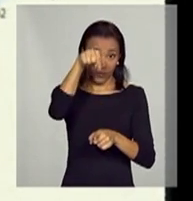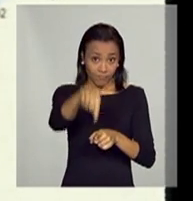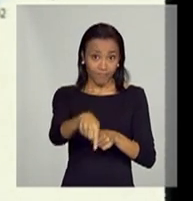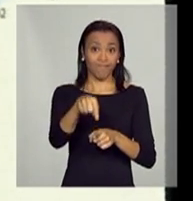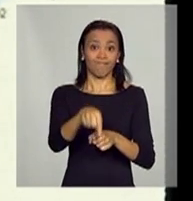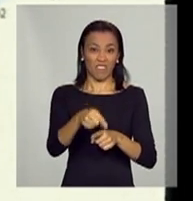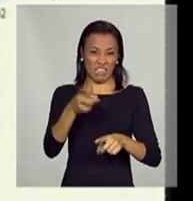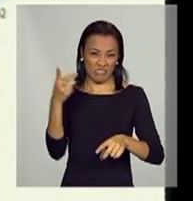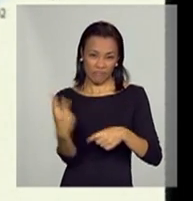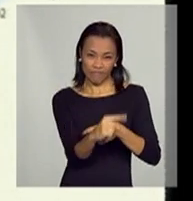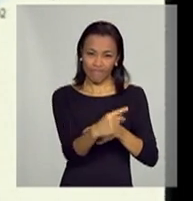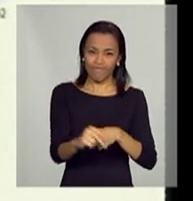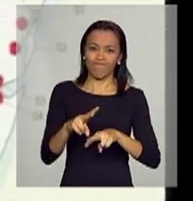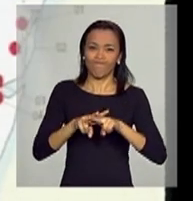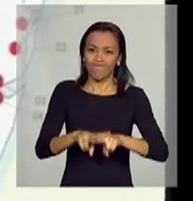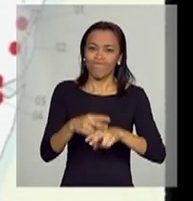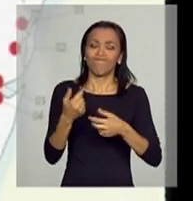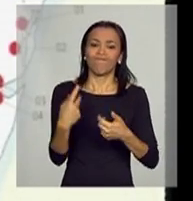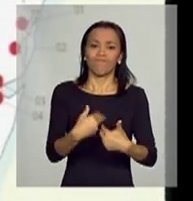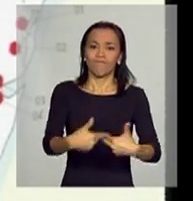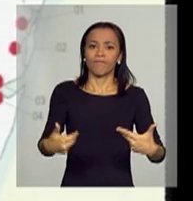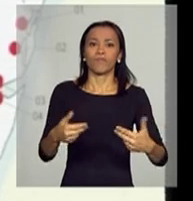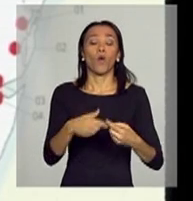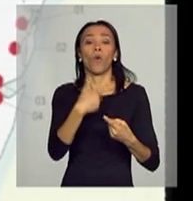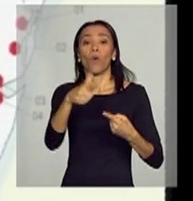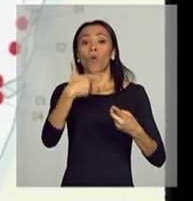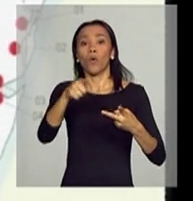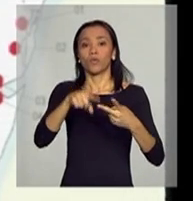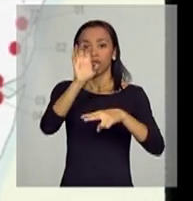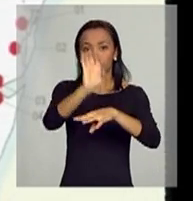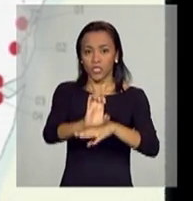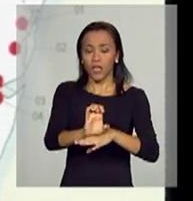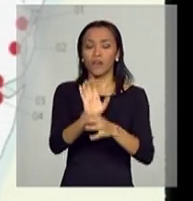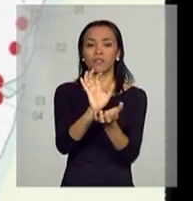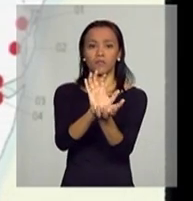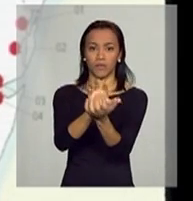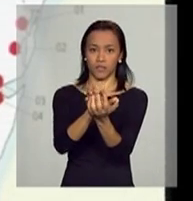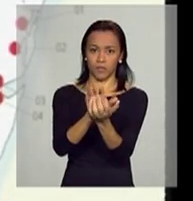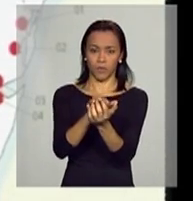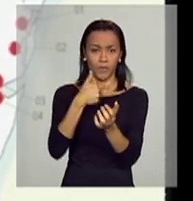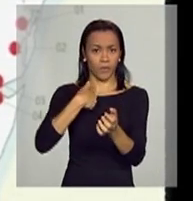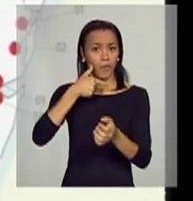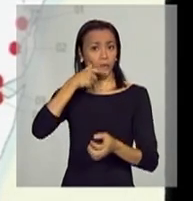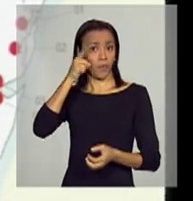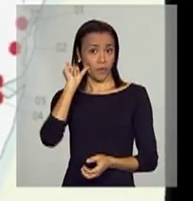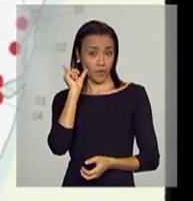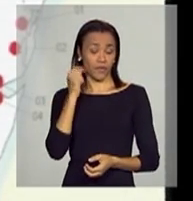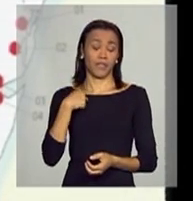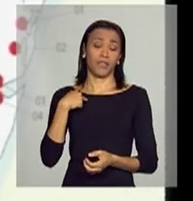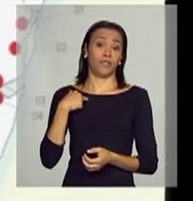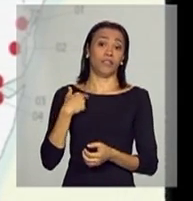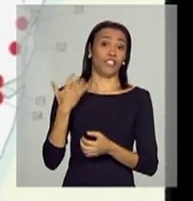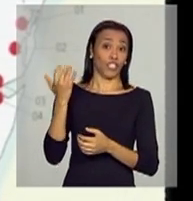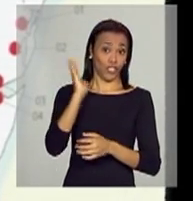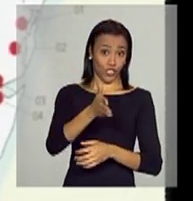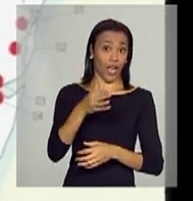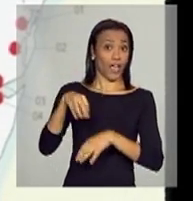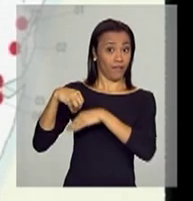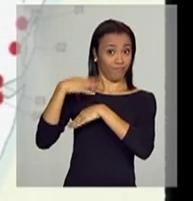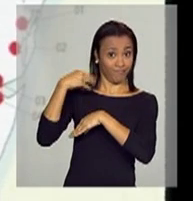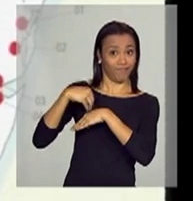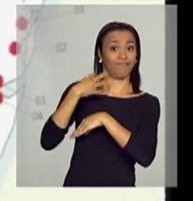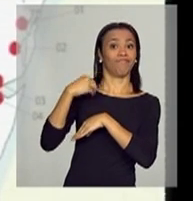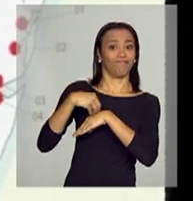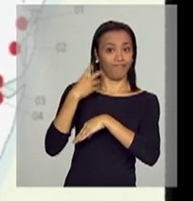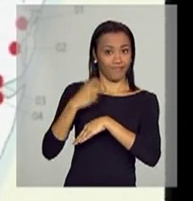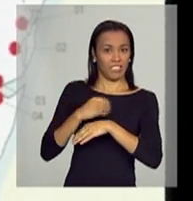Petrobras. Próximo mapa, Pernambuco. Embora ontem tenham chegado informações de tortura